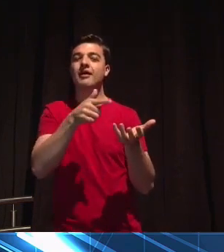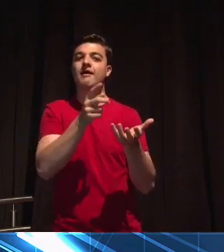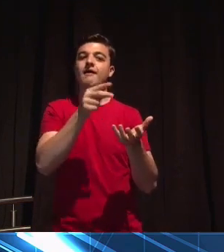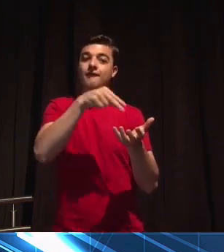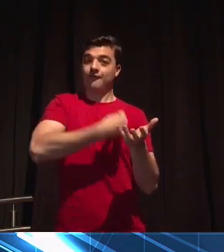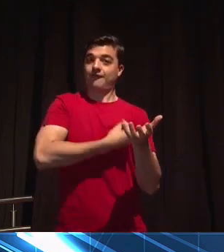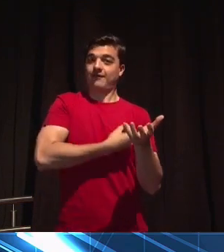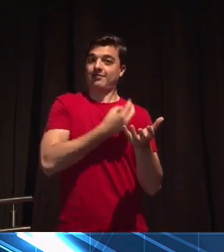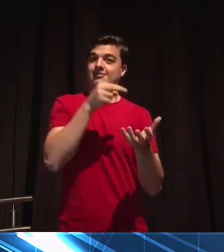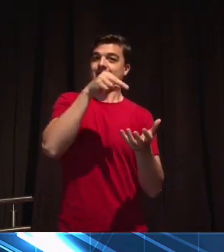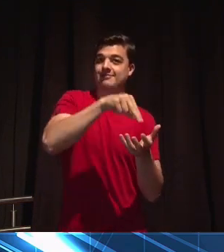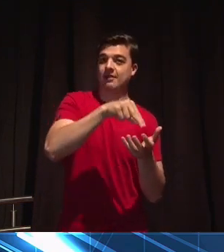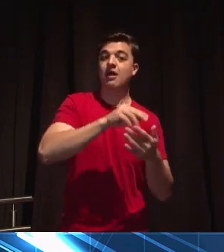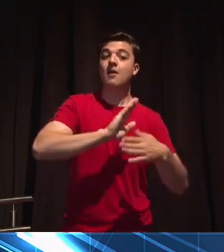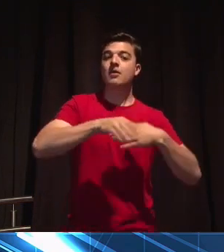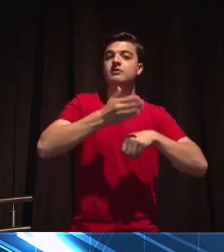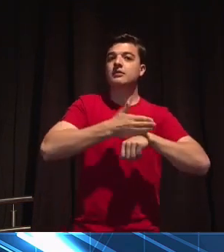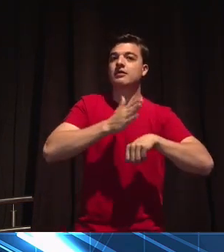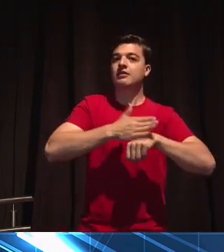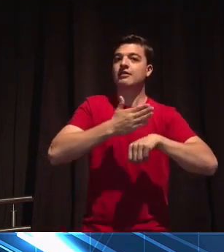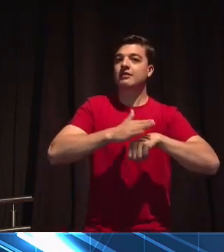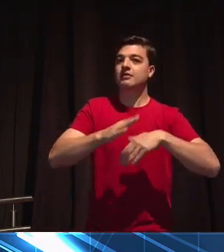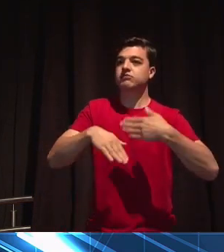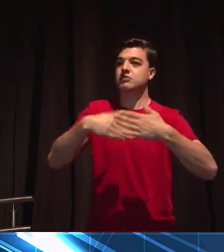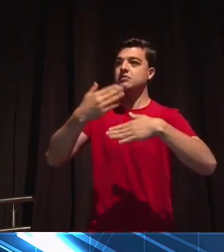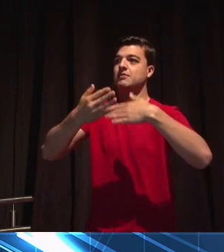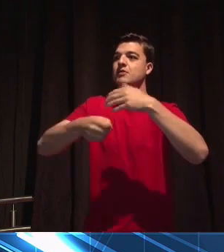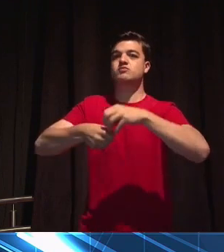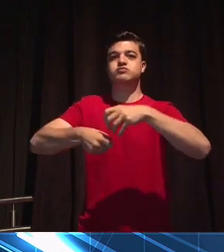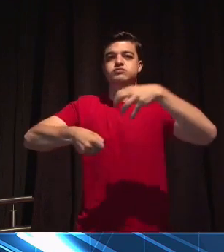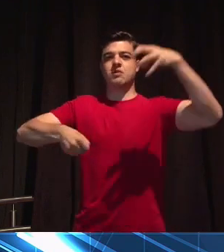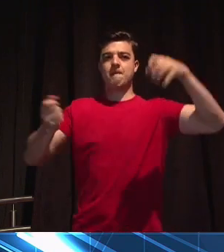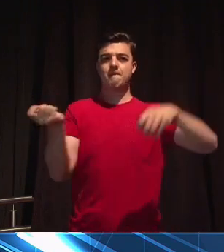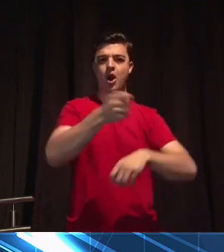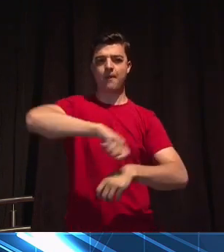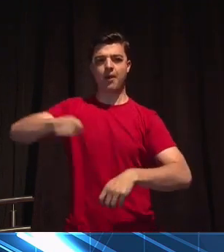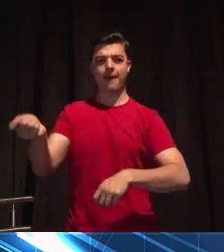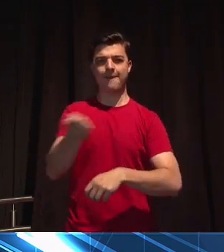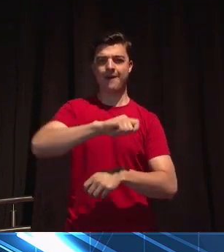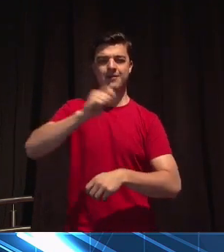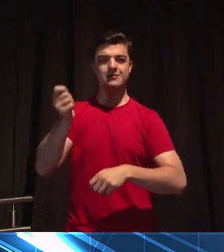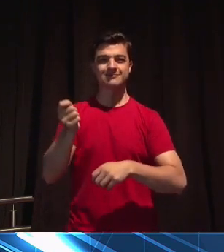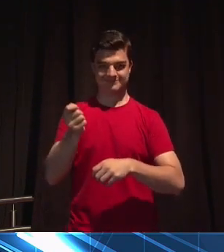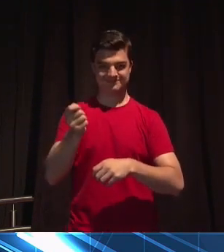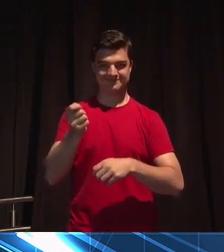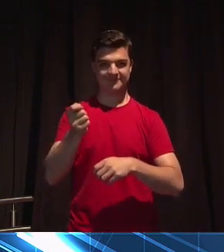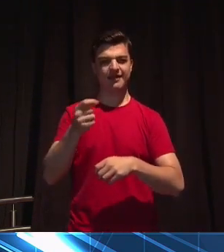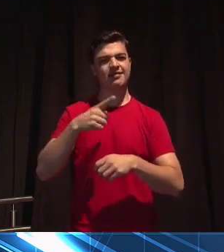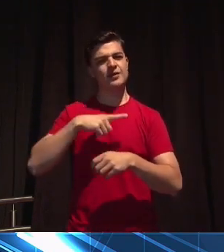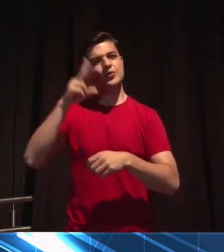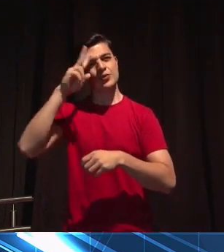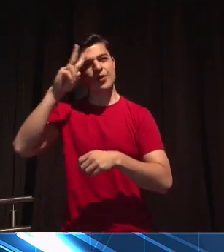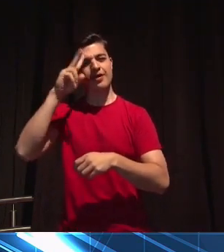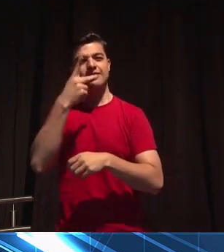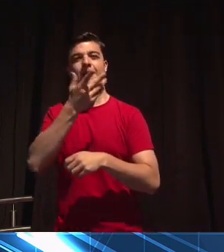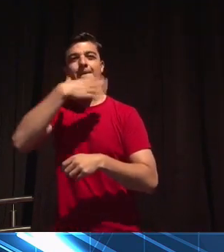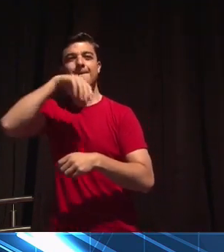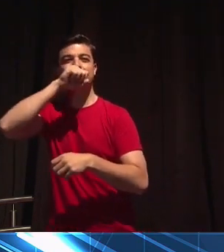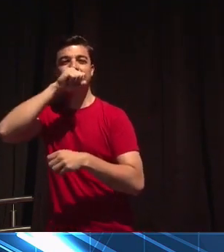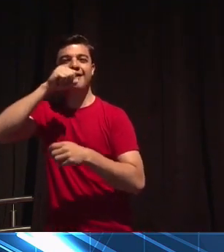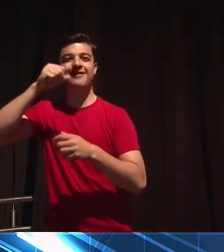Jedi né Inclusive tem umas histórias aí com o pai não sei o que né mas então